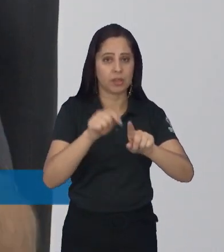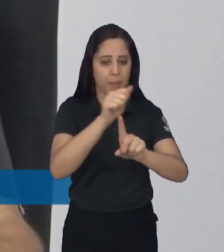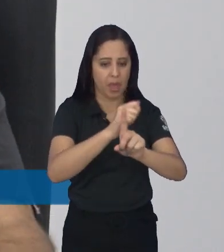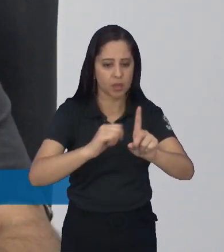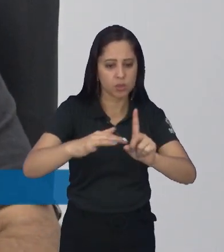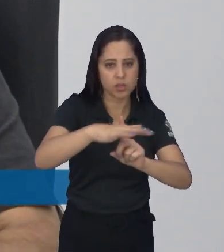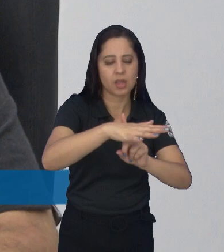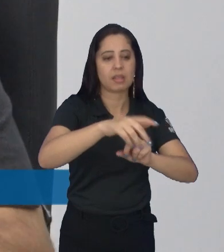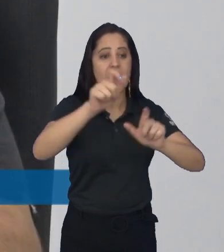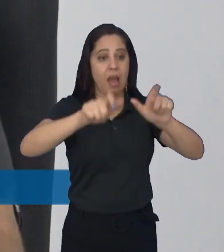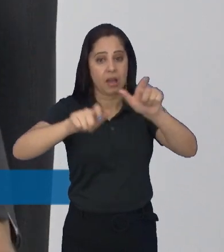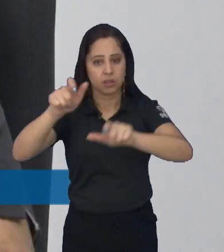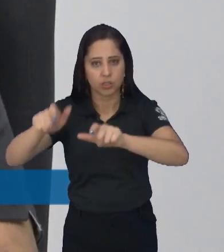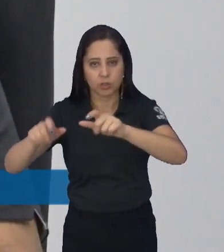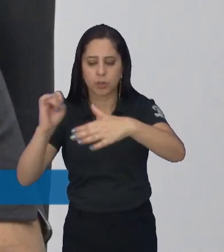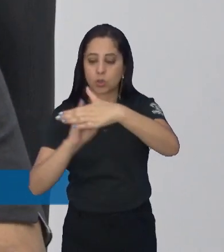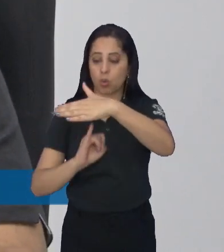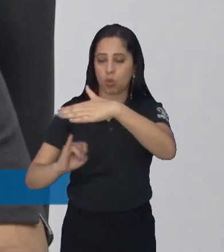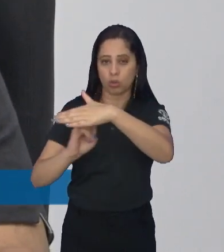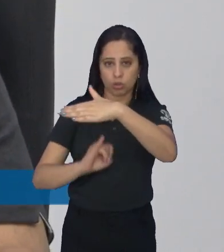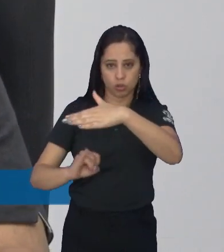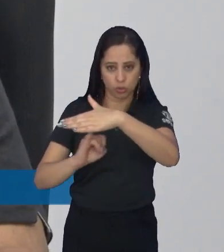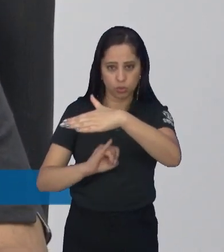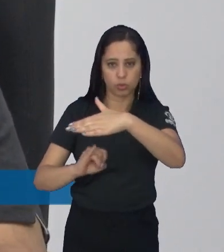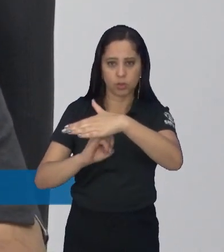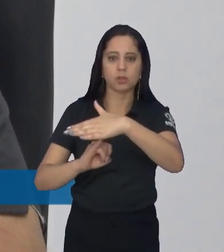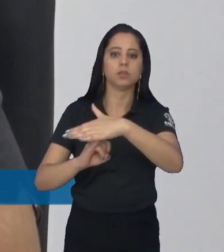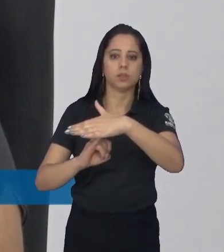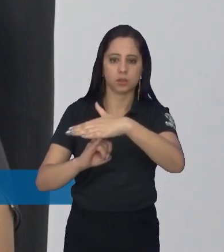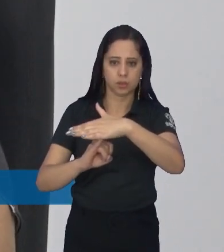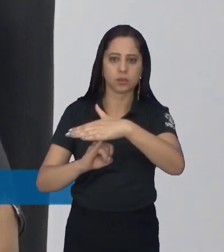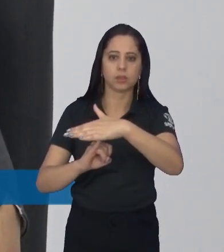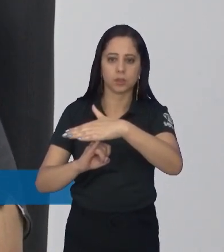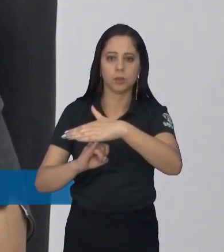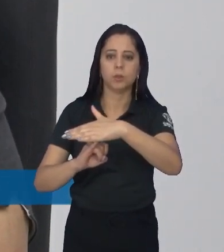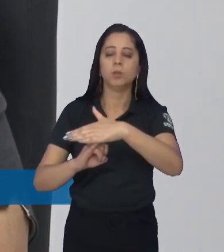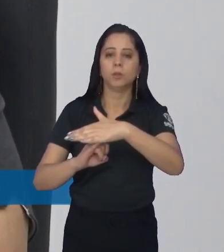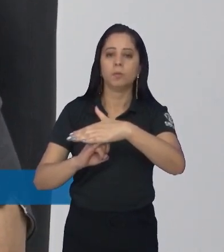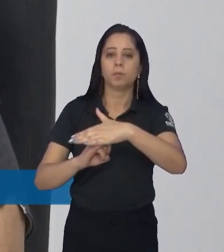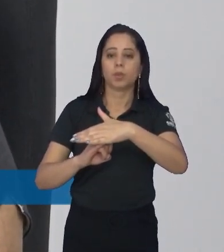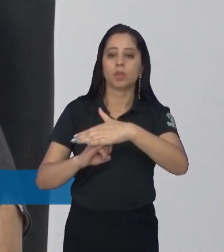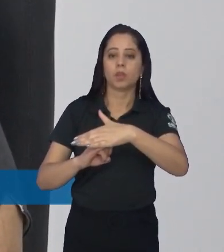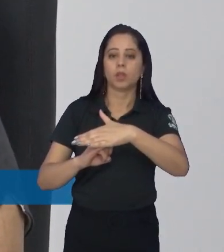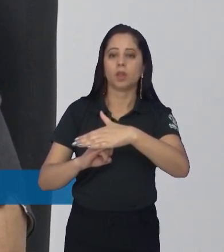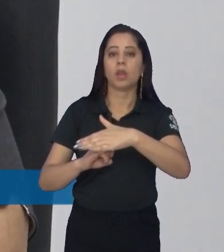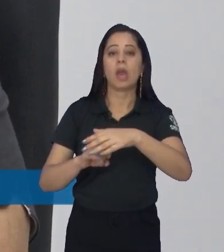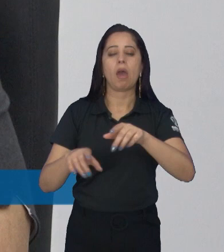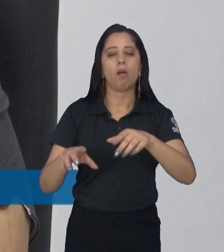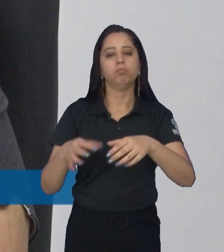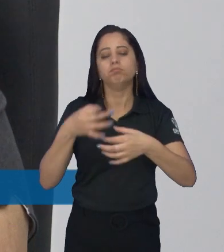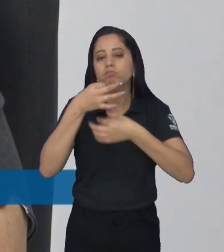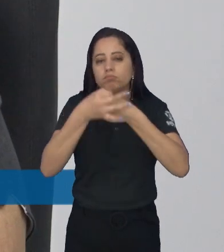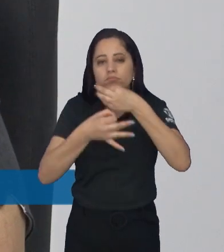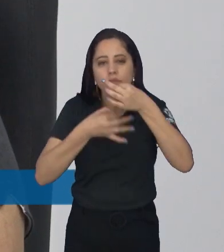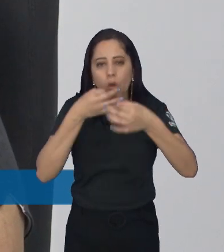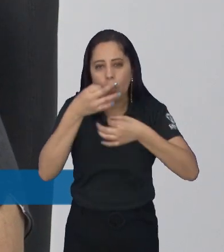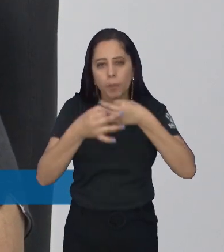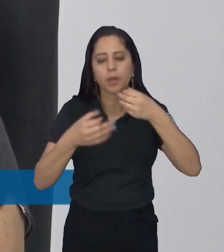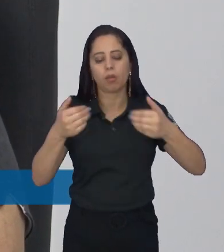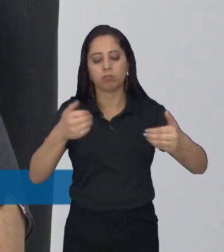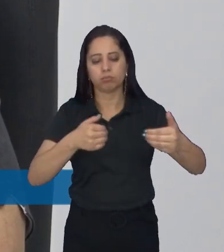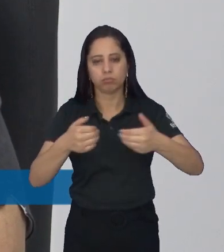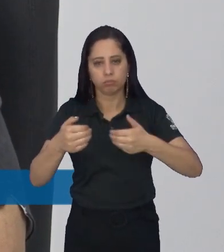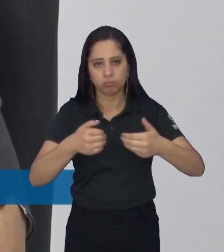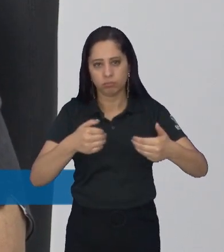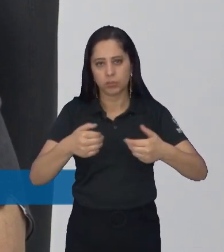para que as instituições ali que assumem né Essa função no conselho ouvintes possam participar